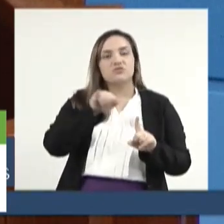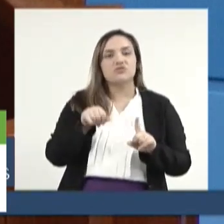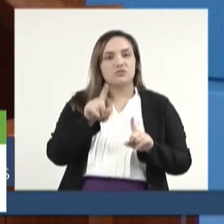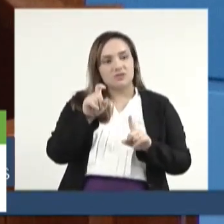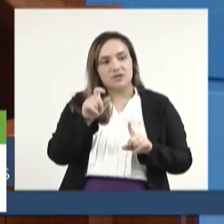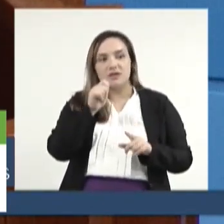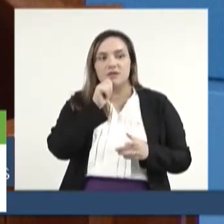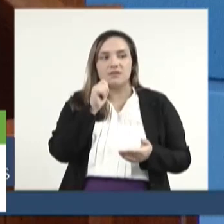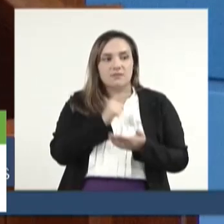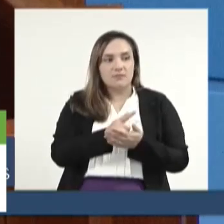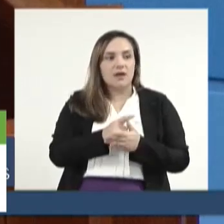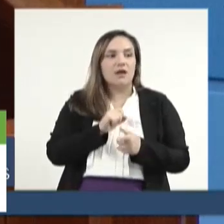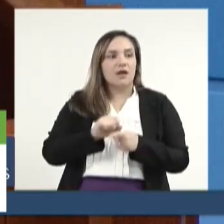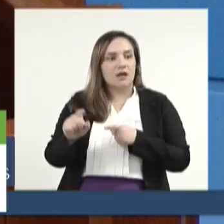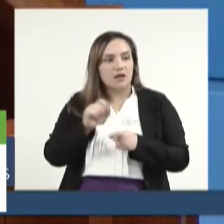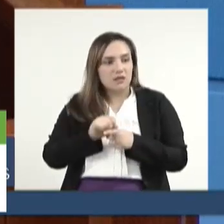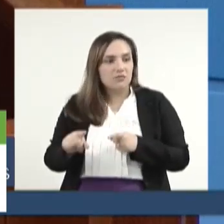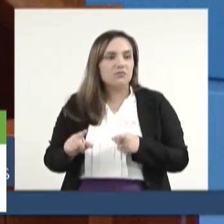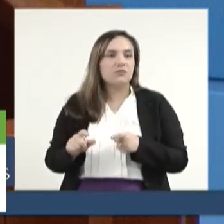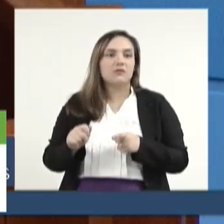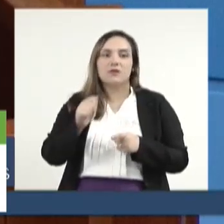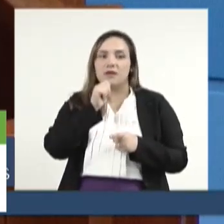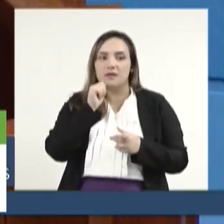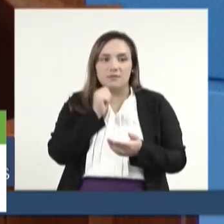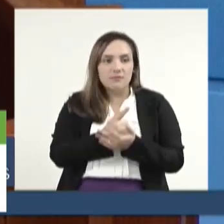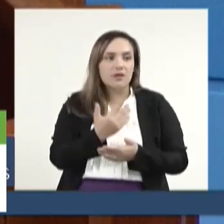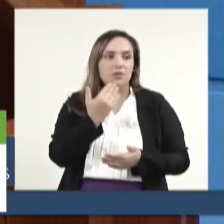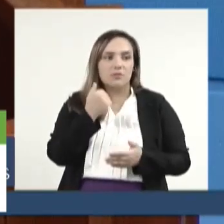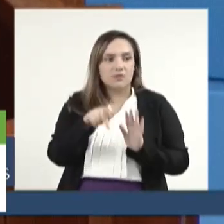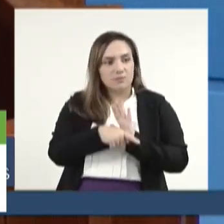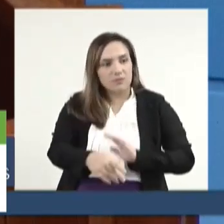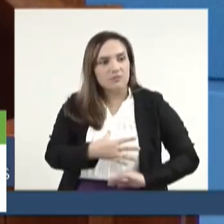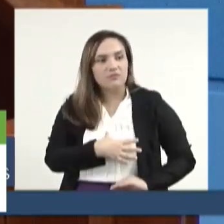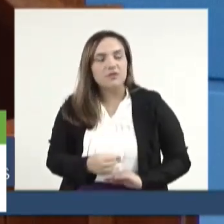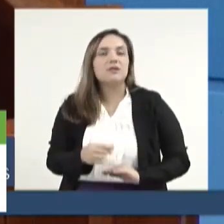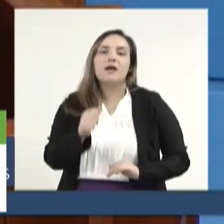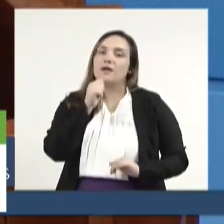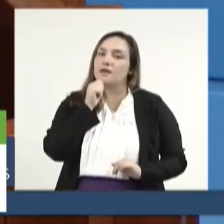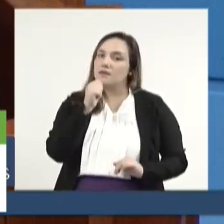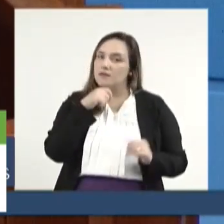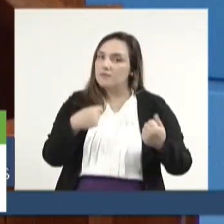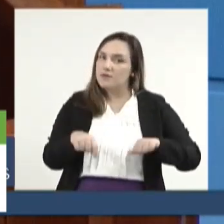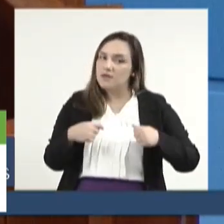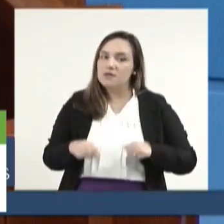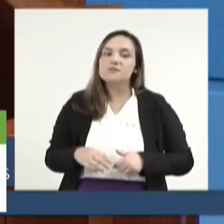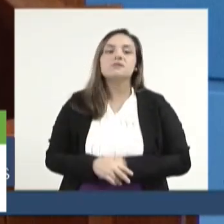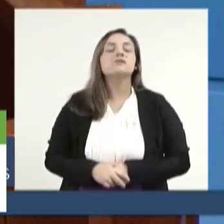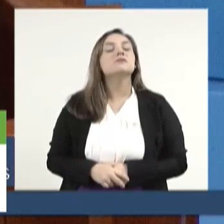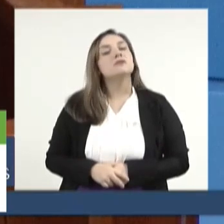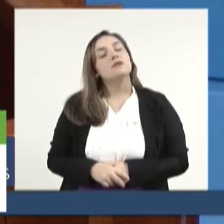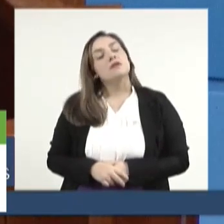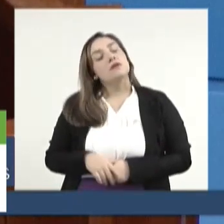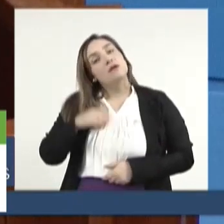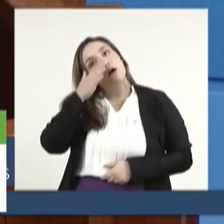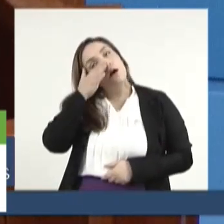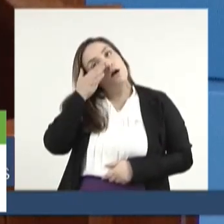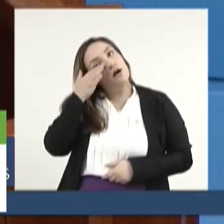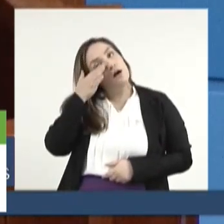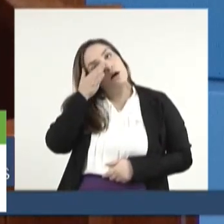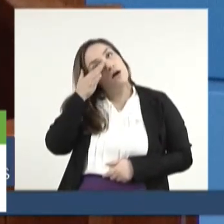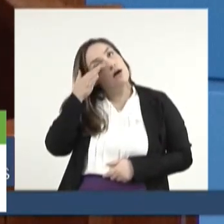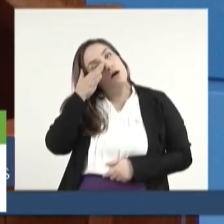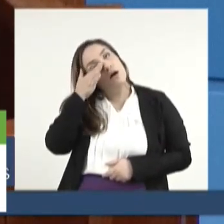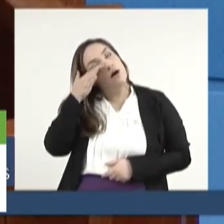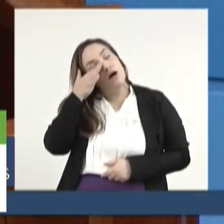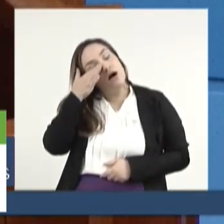ela continua pagando aluguel, ela precisa pagar comida para os seus filhos, ela precisa garantir uma remuneração,